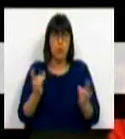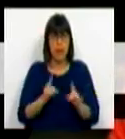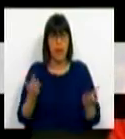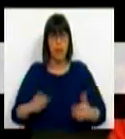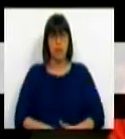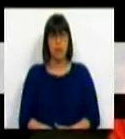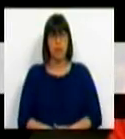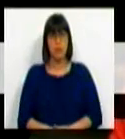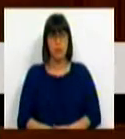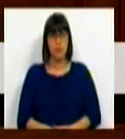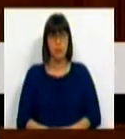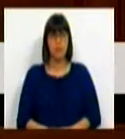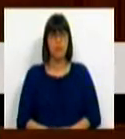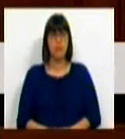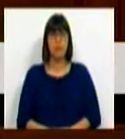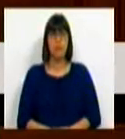isso.